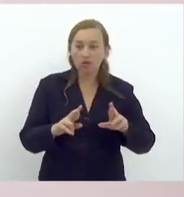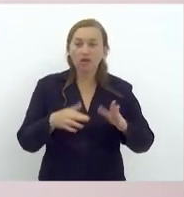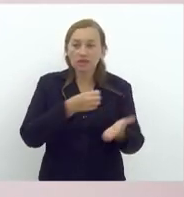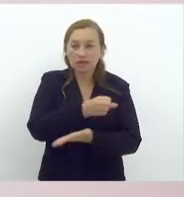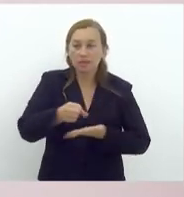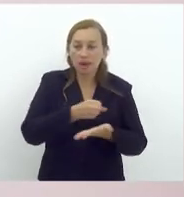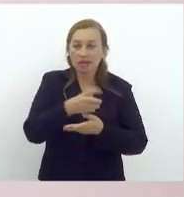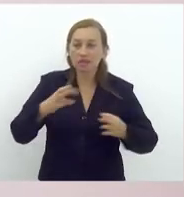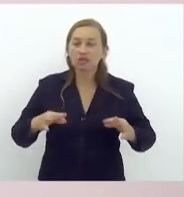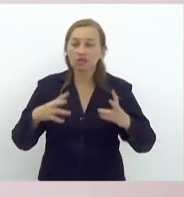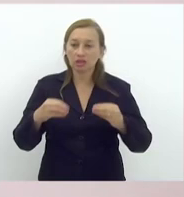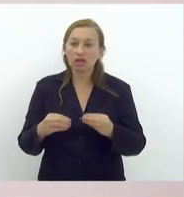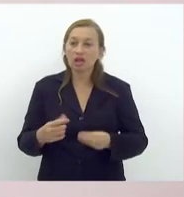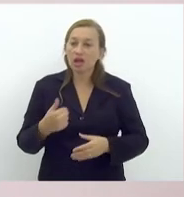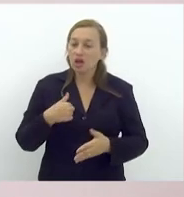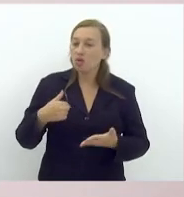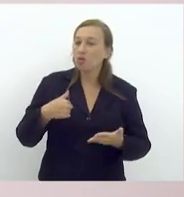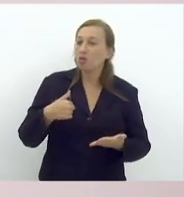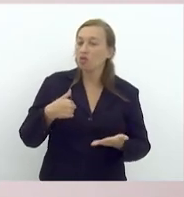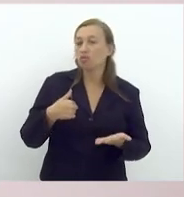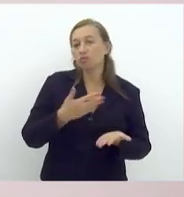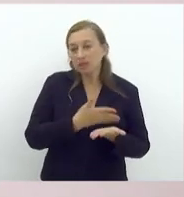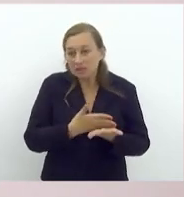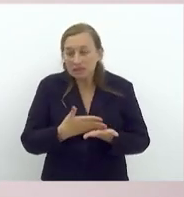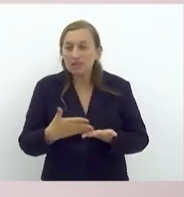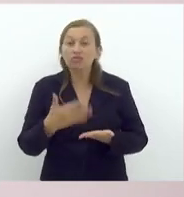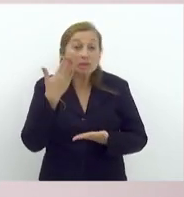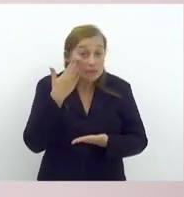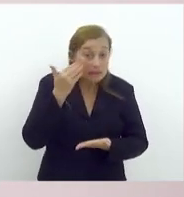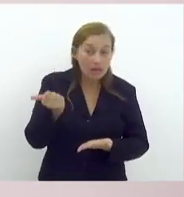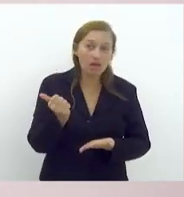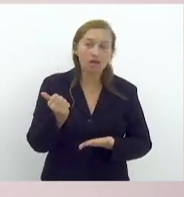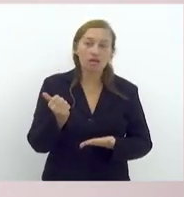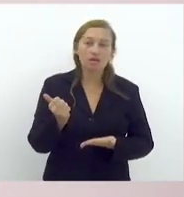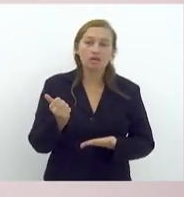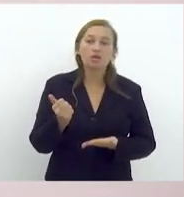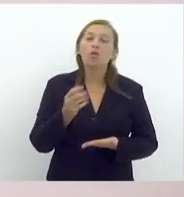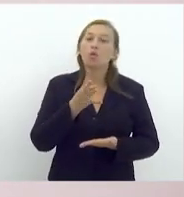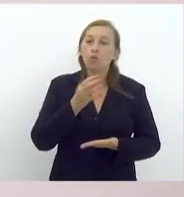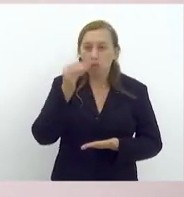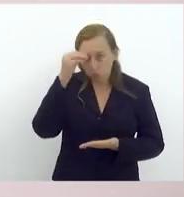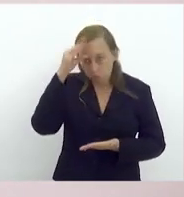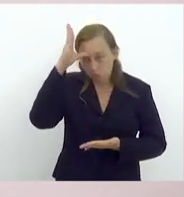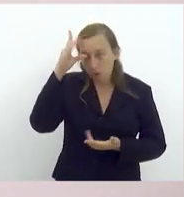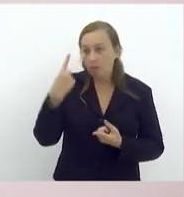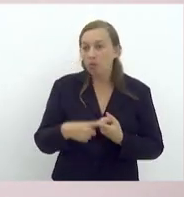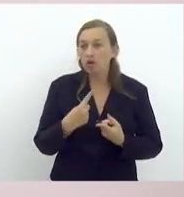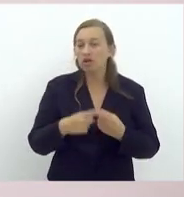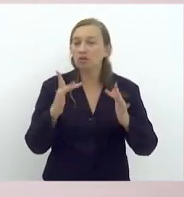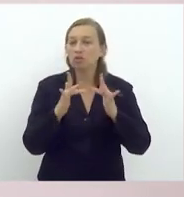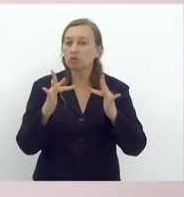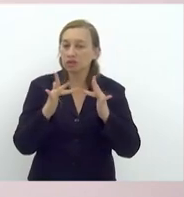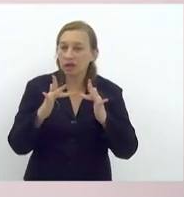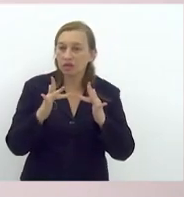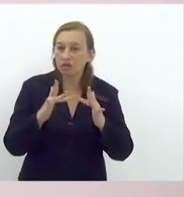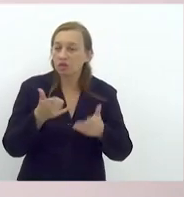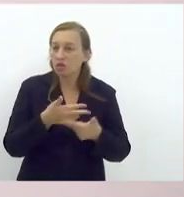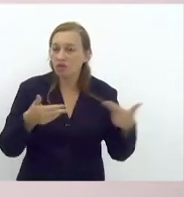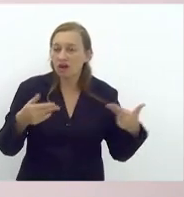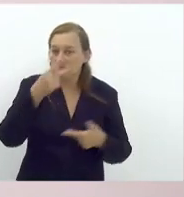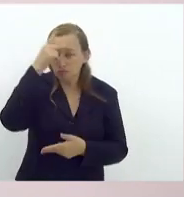fundamento Eu como os ilumination é sei ter conhecimento Porque também tem o contato com os caras